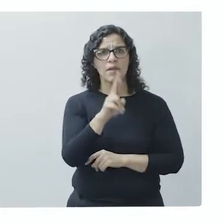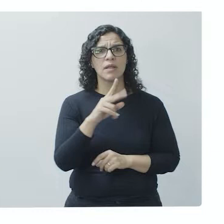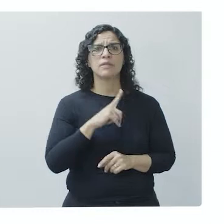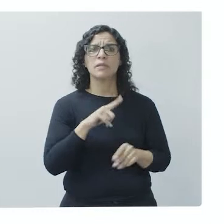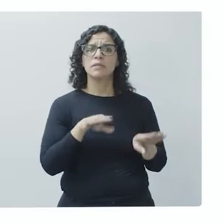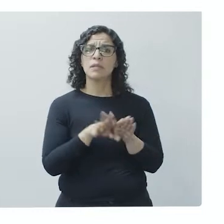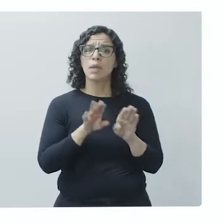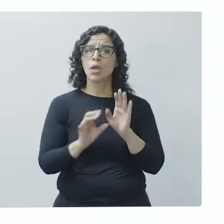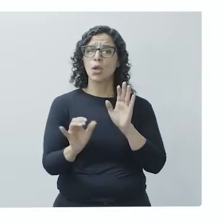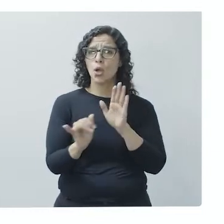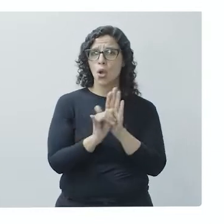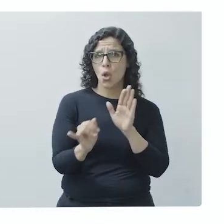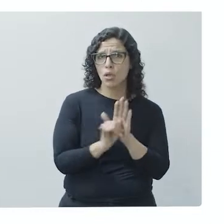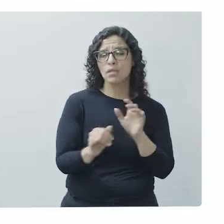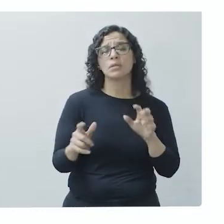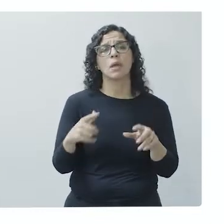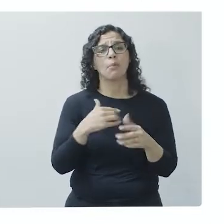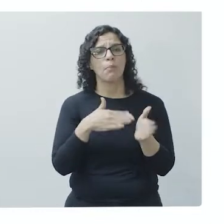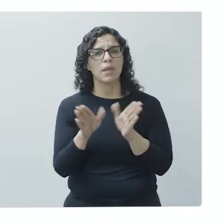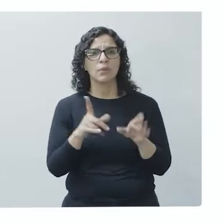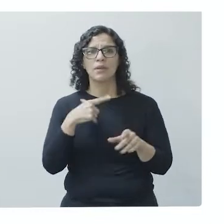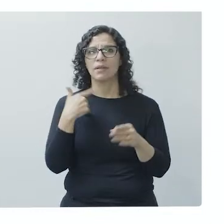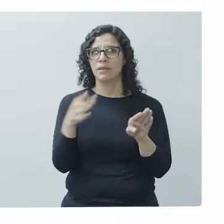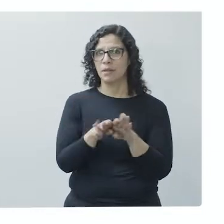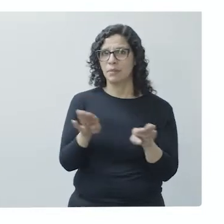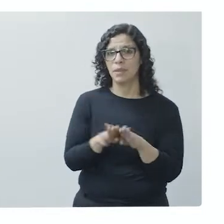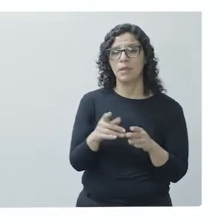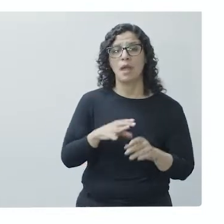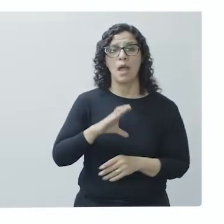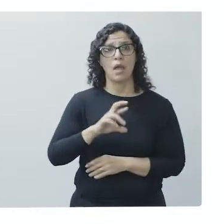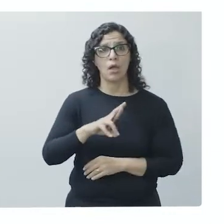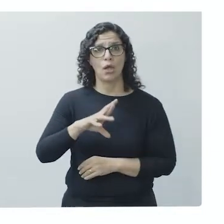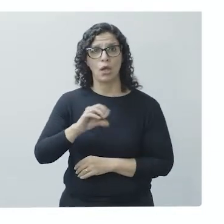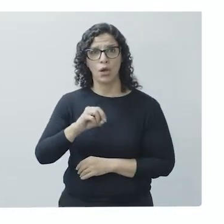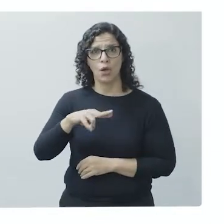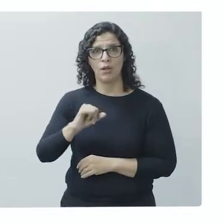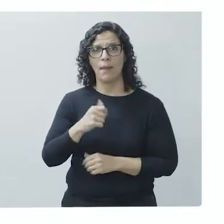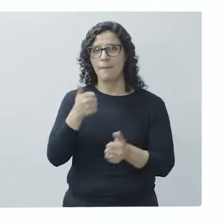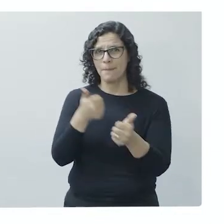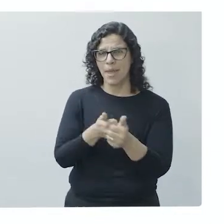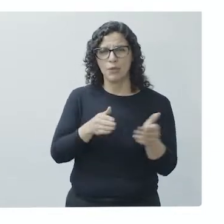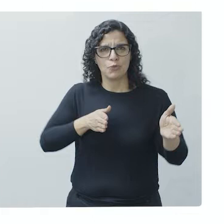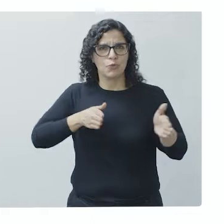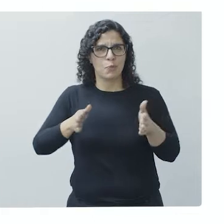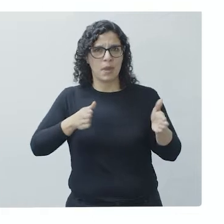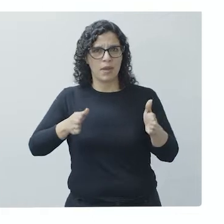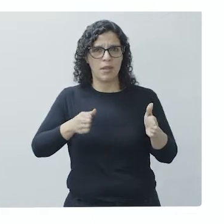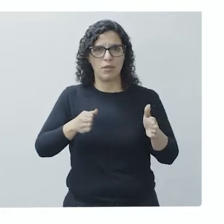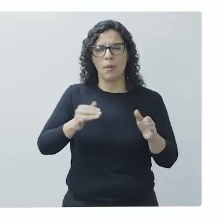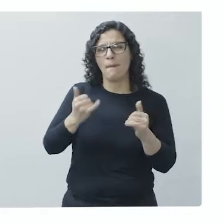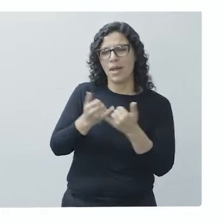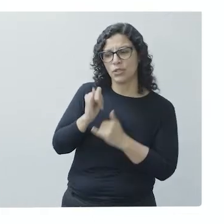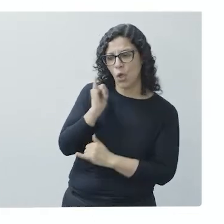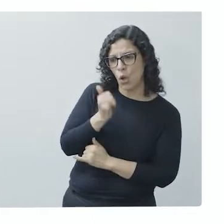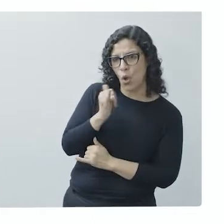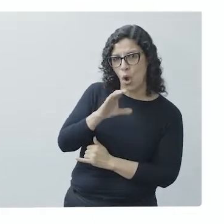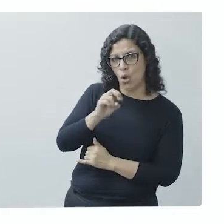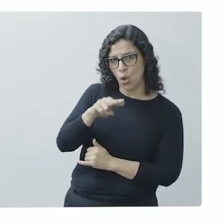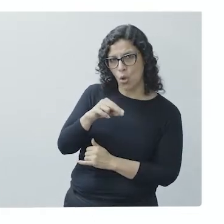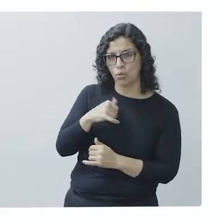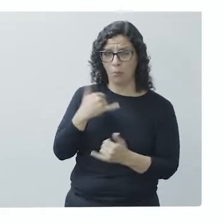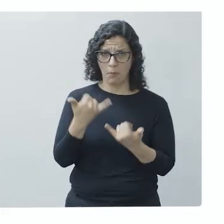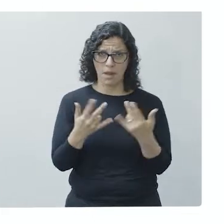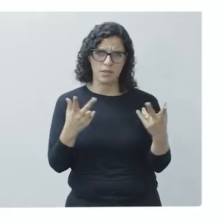como cronista de sua época. A crônica, né, muito próxima ali do conto, a crônica e o conto estão